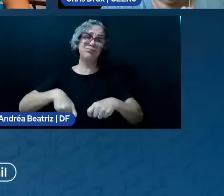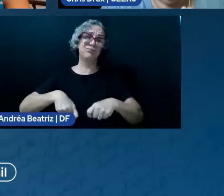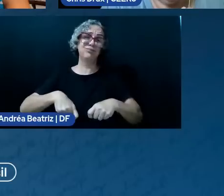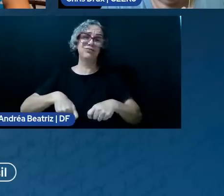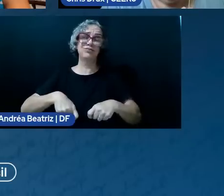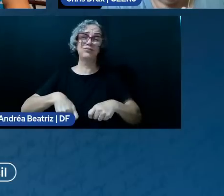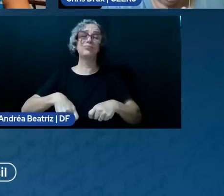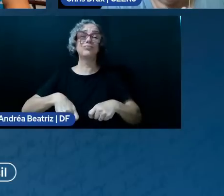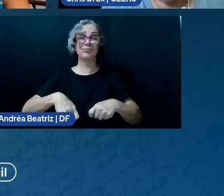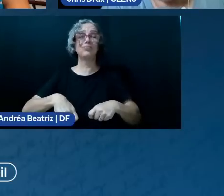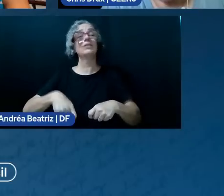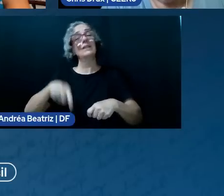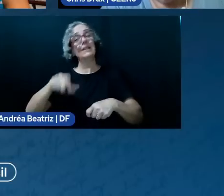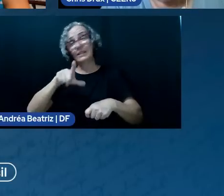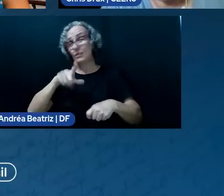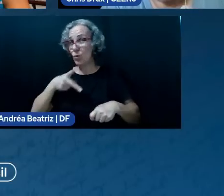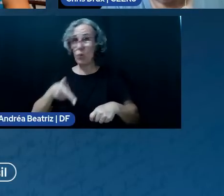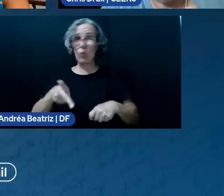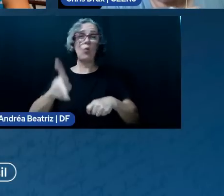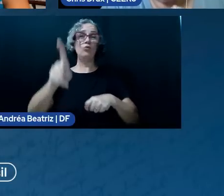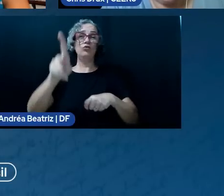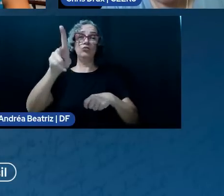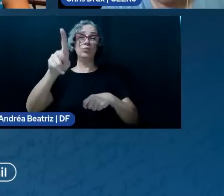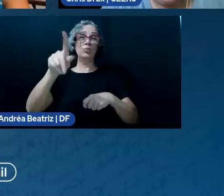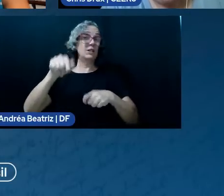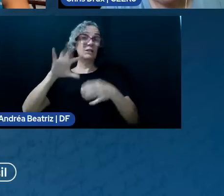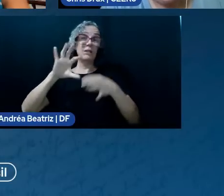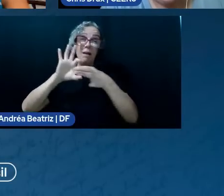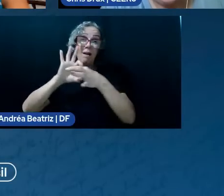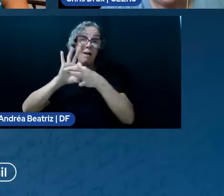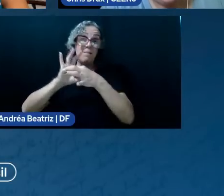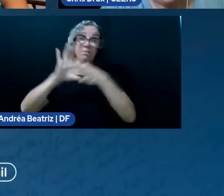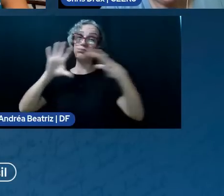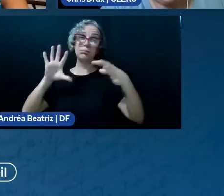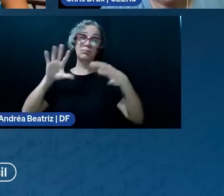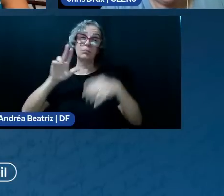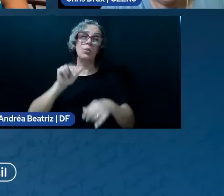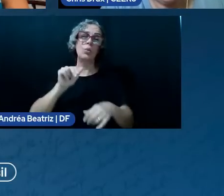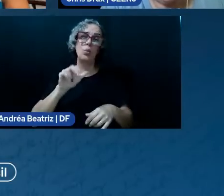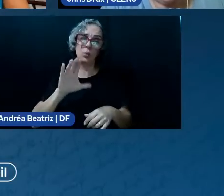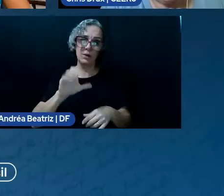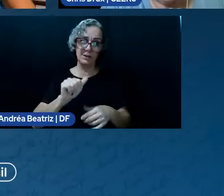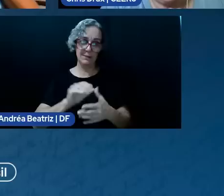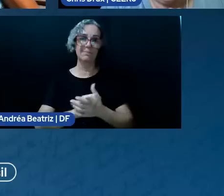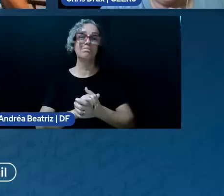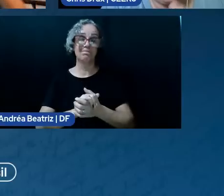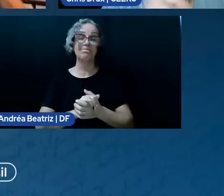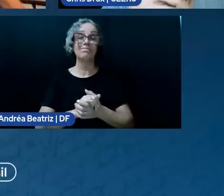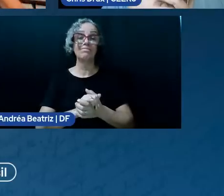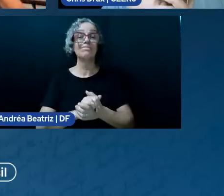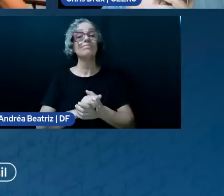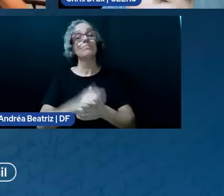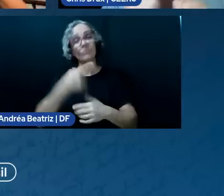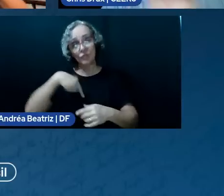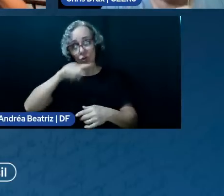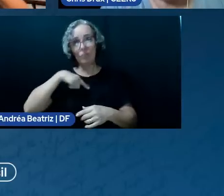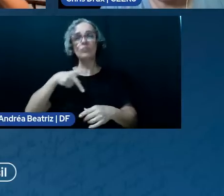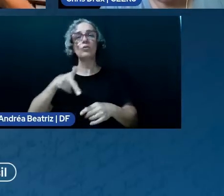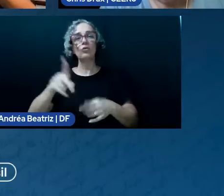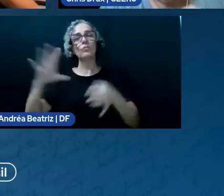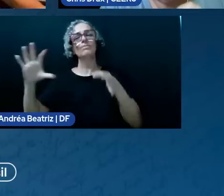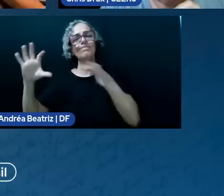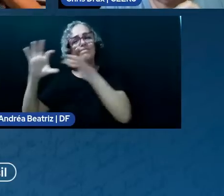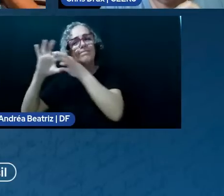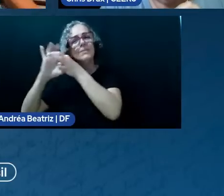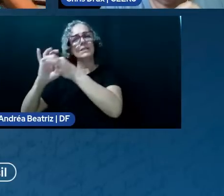permanecem vivos. Então, esses laços não se rompem. Então, continuamos ligados. Eles continuam sensíveis àquilo que